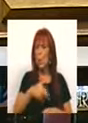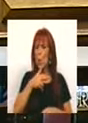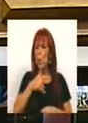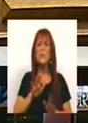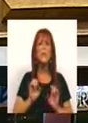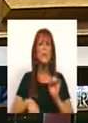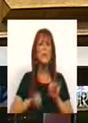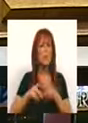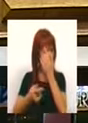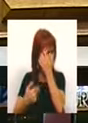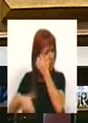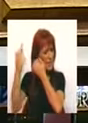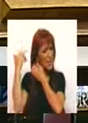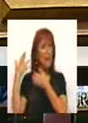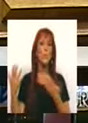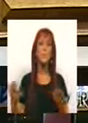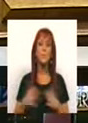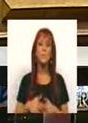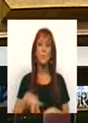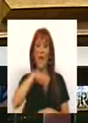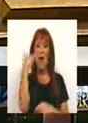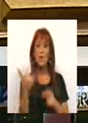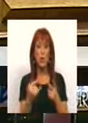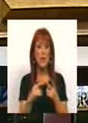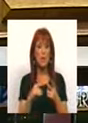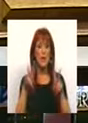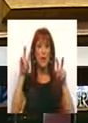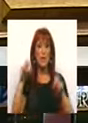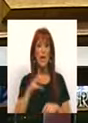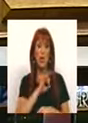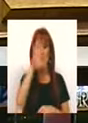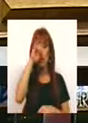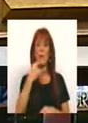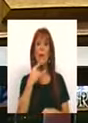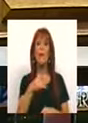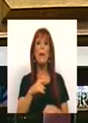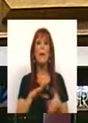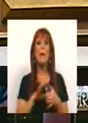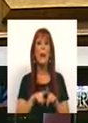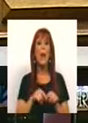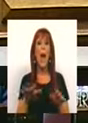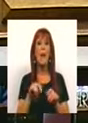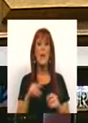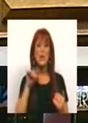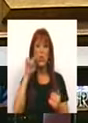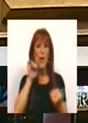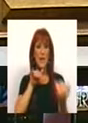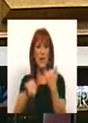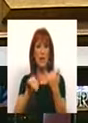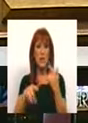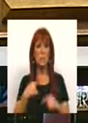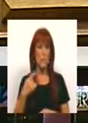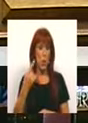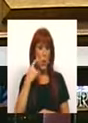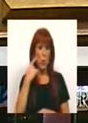que se passou no ano passado. A segunda matéria, Sr. Ministro, que lhe queria colocar tem que ver com a área da segurança rodoviária.